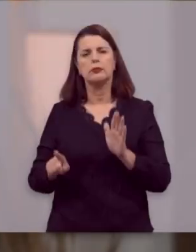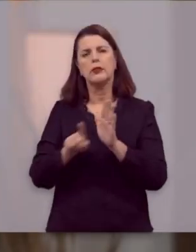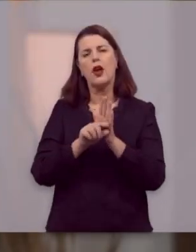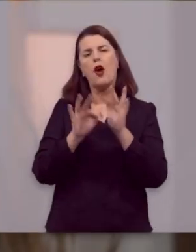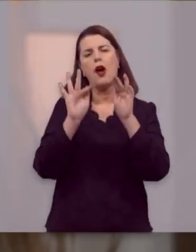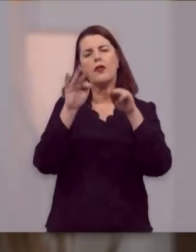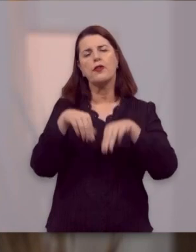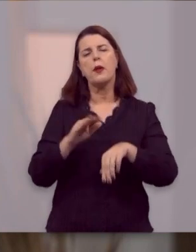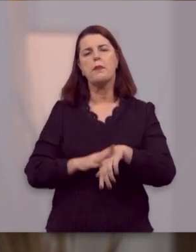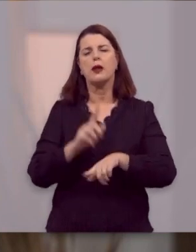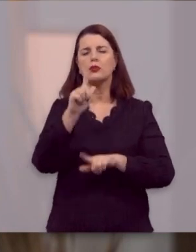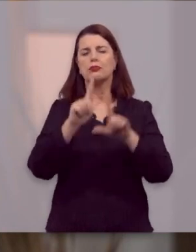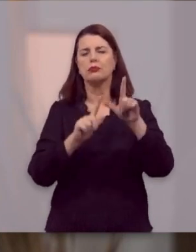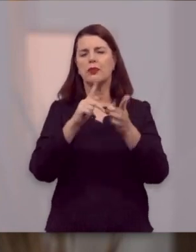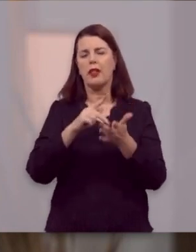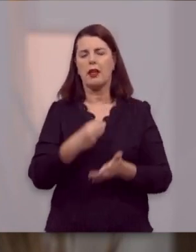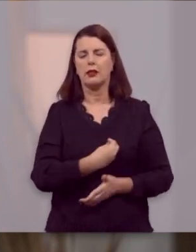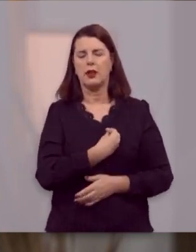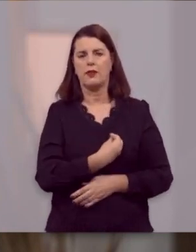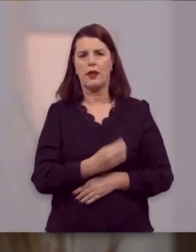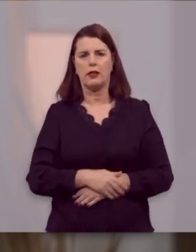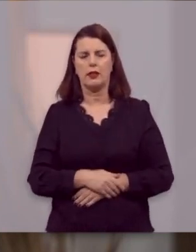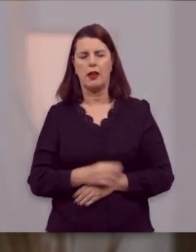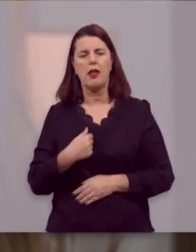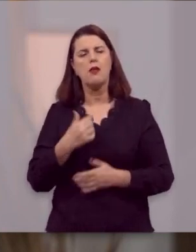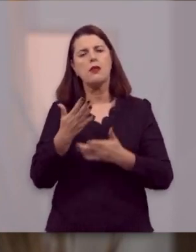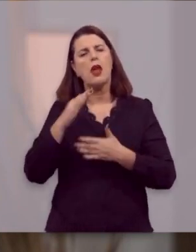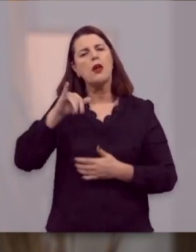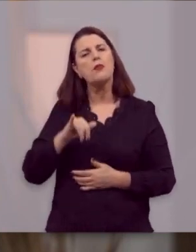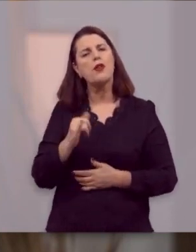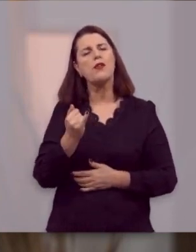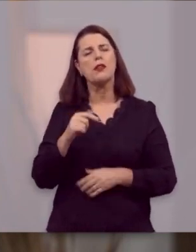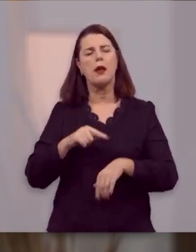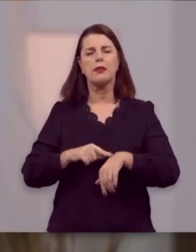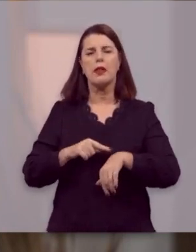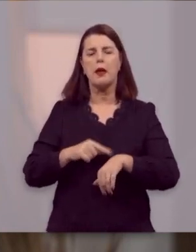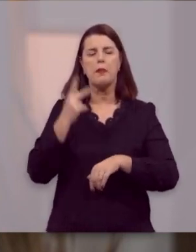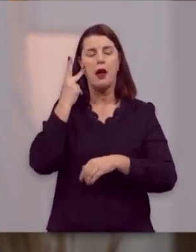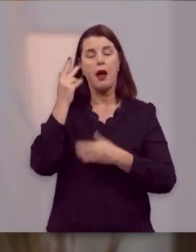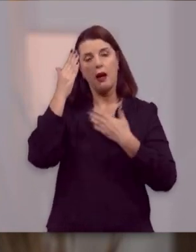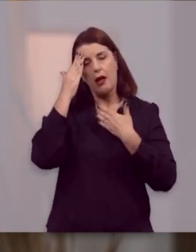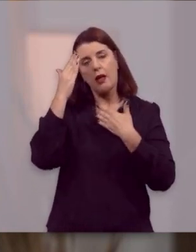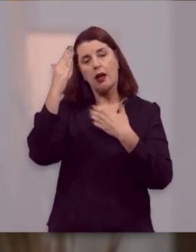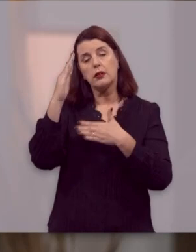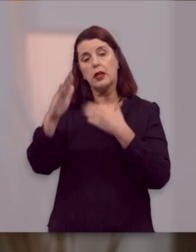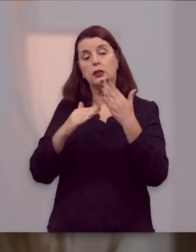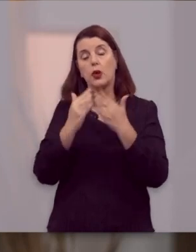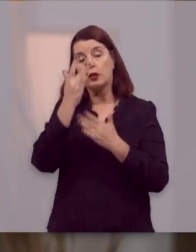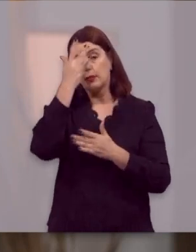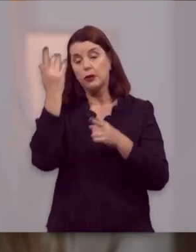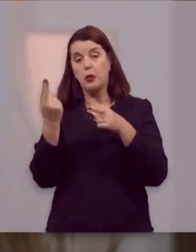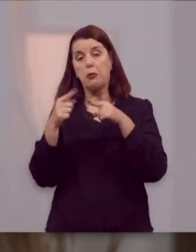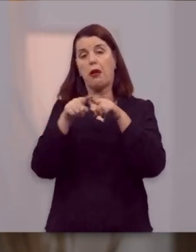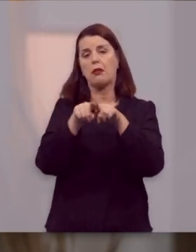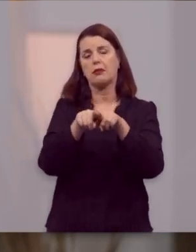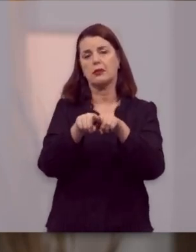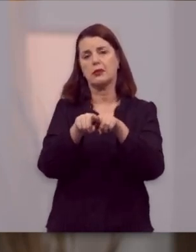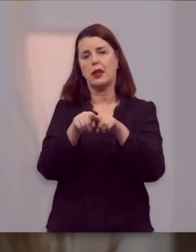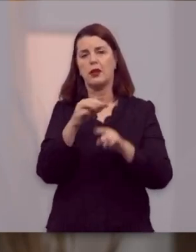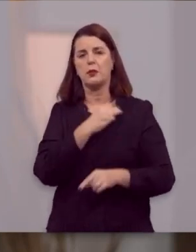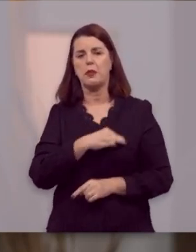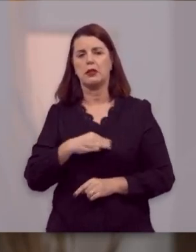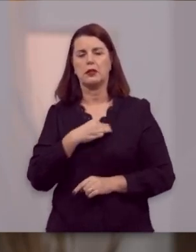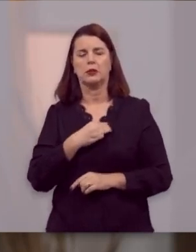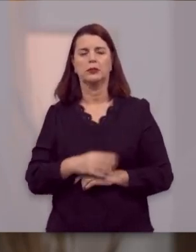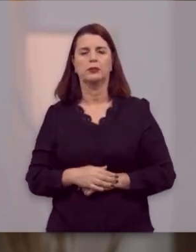Chegamos ao final de mais um programa Verdade e Vida e eu quero aproveitar esse momento para agradecer a todos aqueles que têm sido nossos parceiros